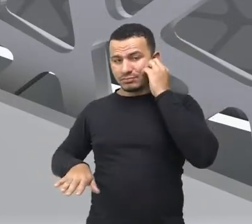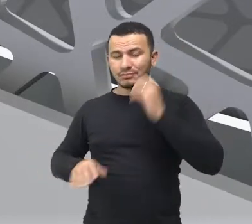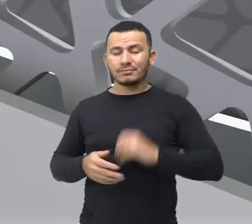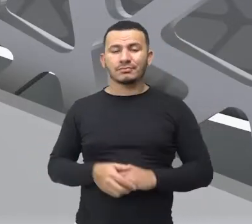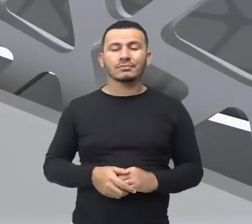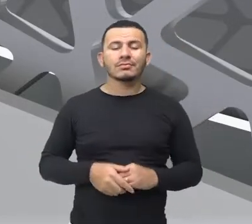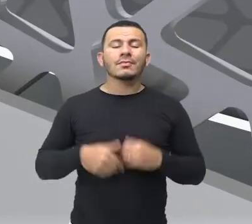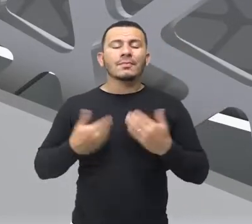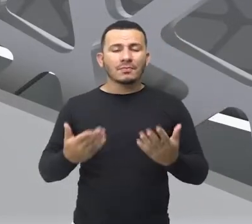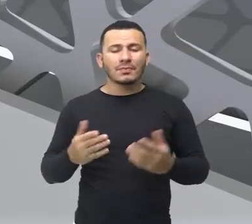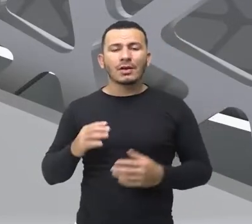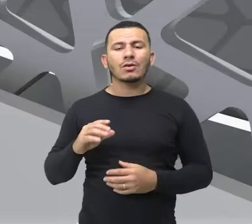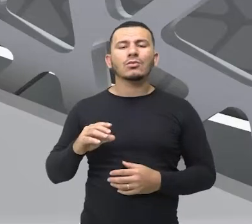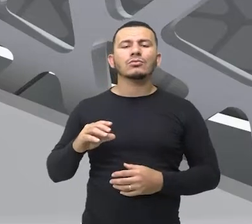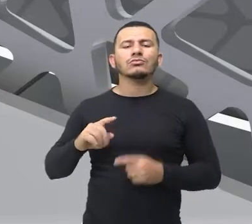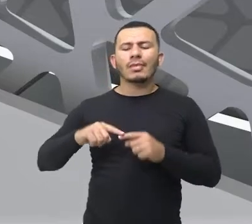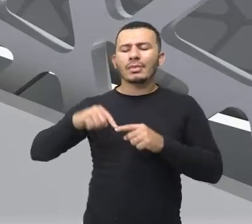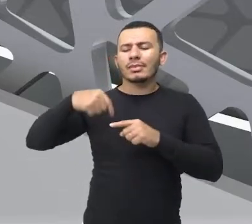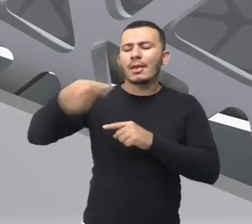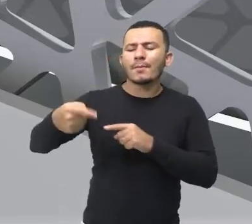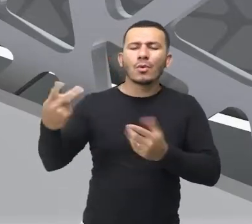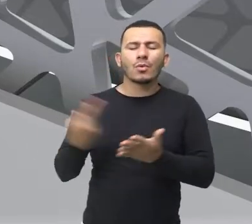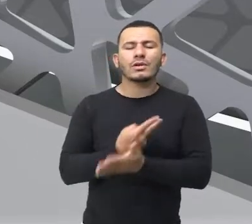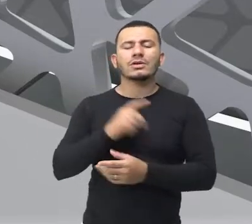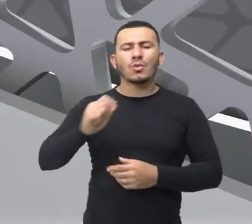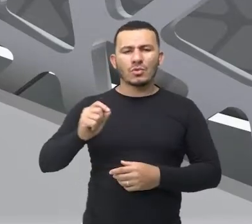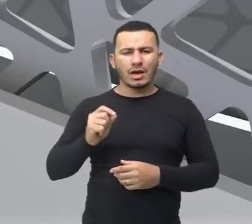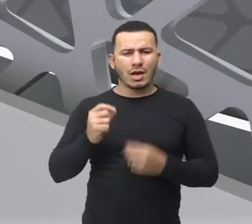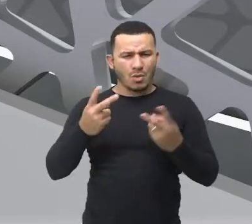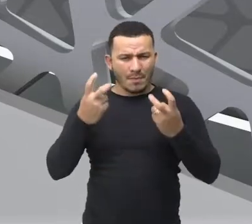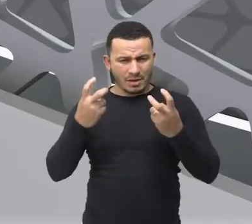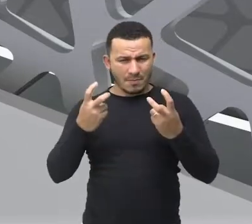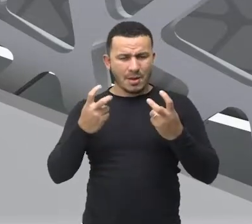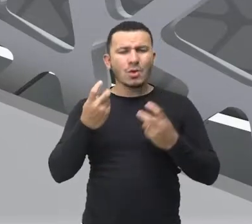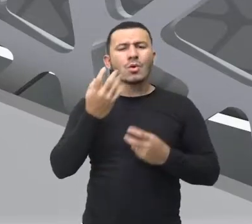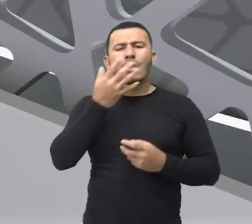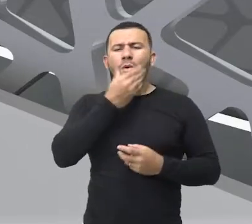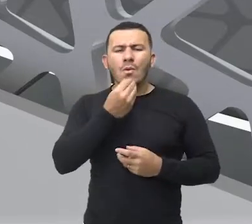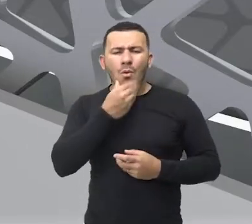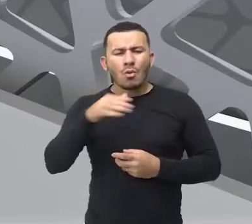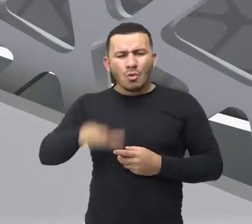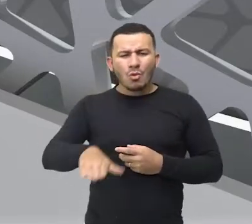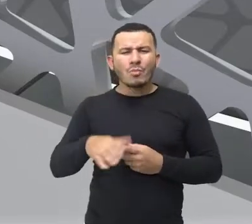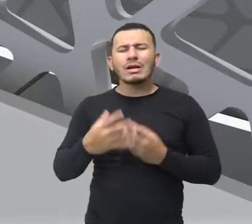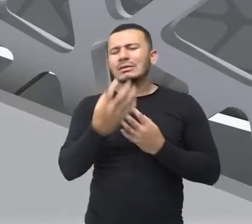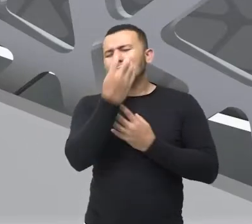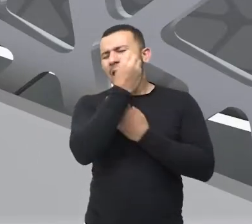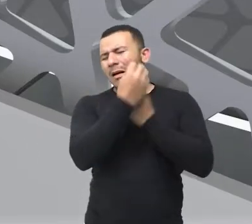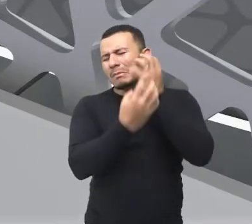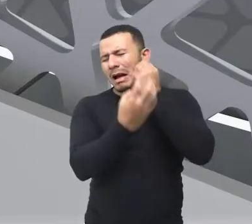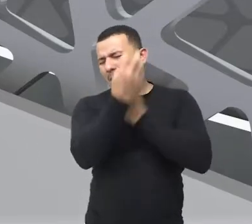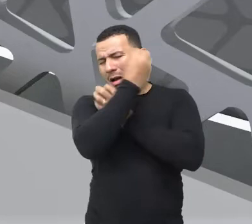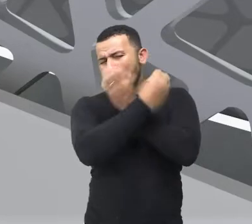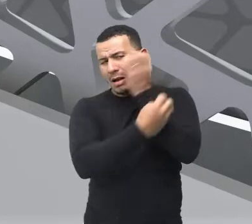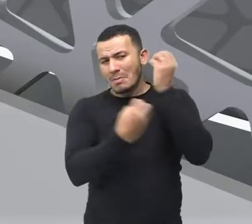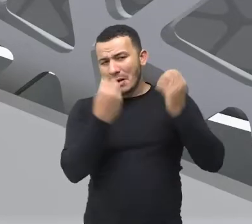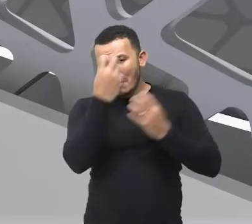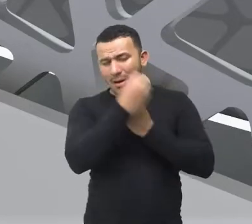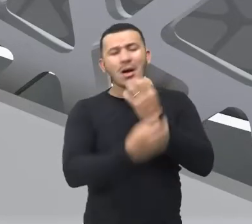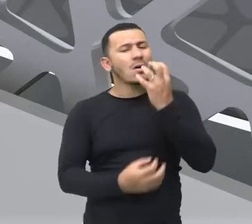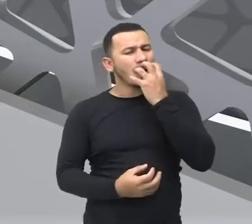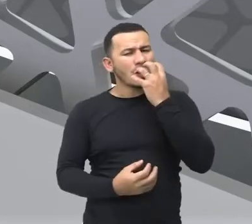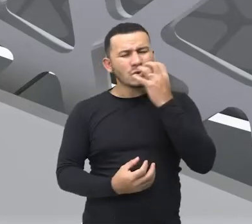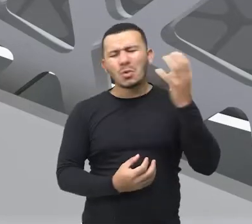E quais foram as consequências? Perceba que ele ficou bastante mordido, teve que levar 90 pontos no